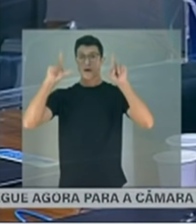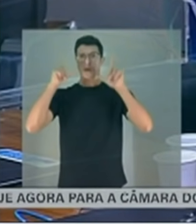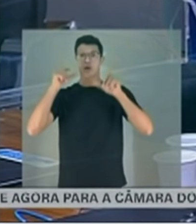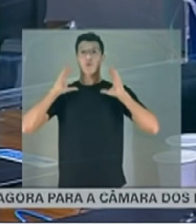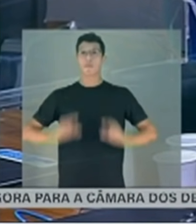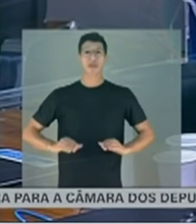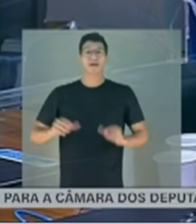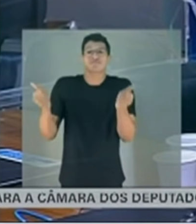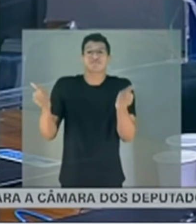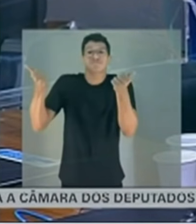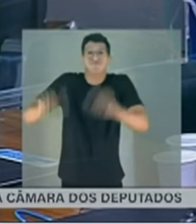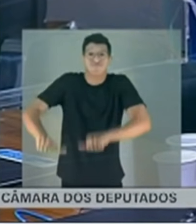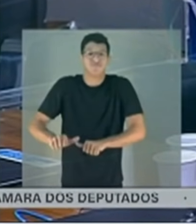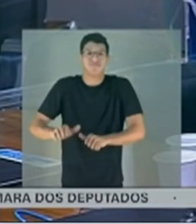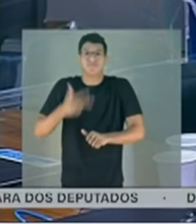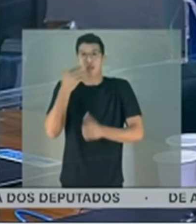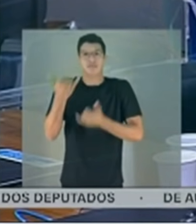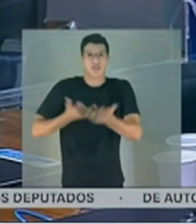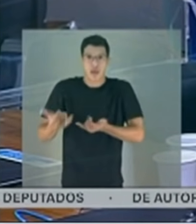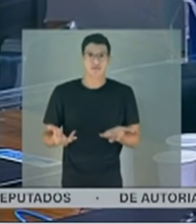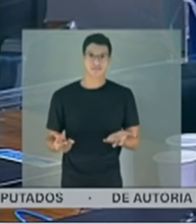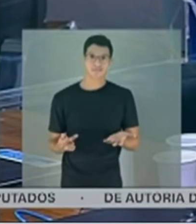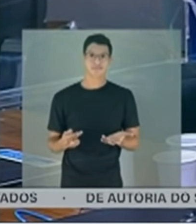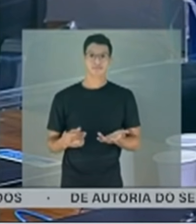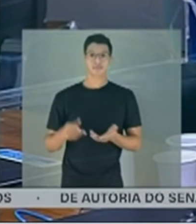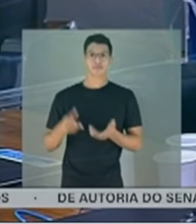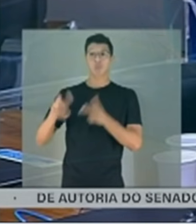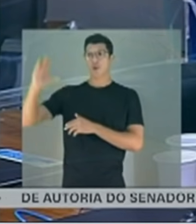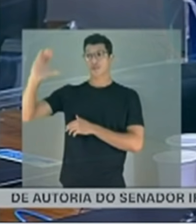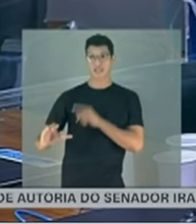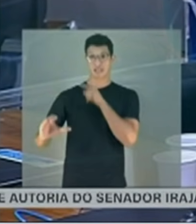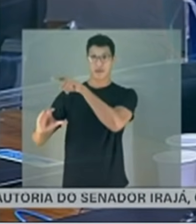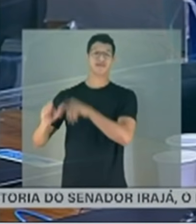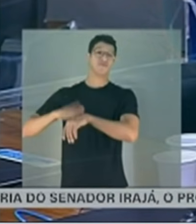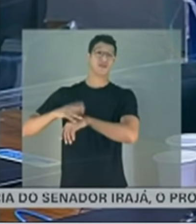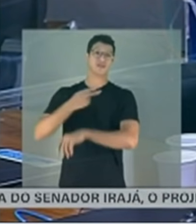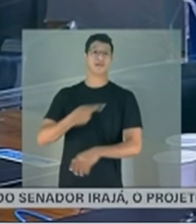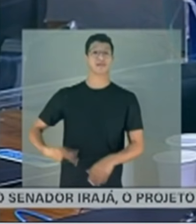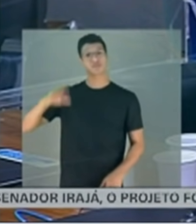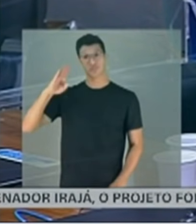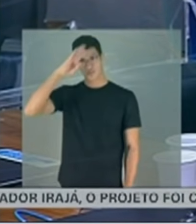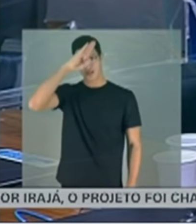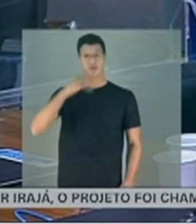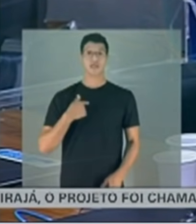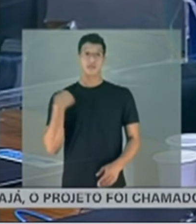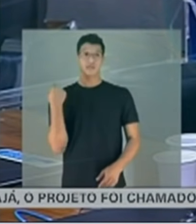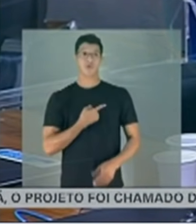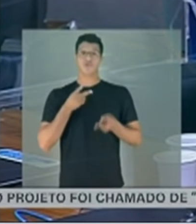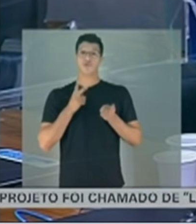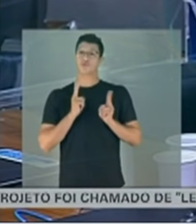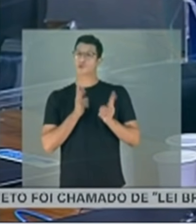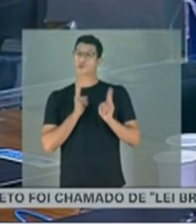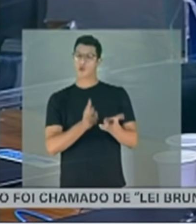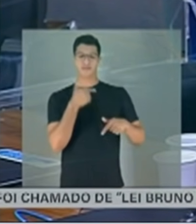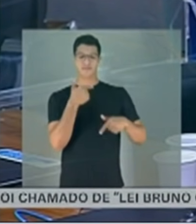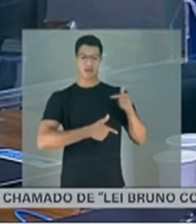tão vil quanto esse cidadão tem agido permanentemente. E continuarei a